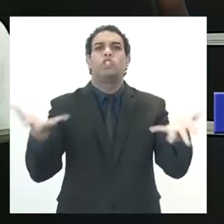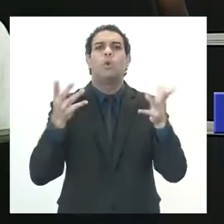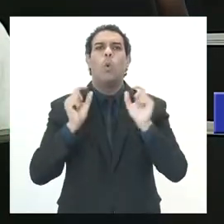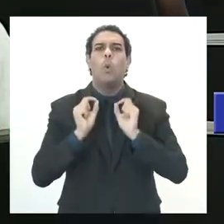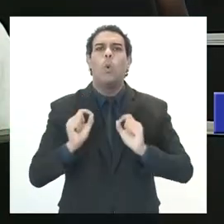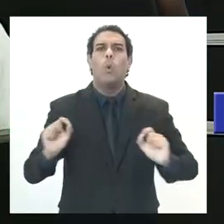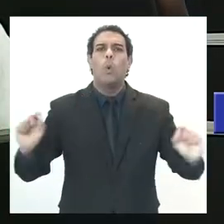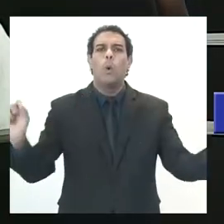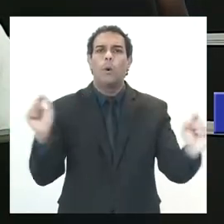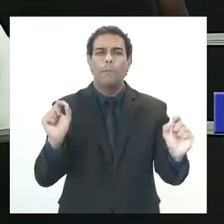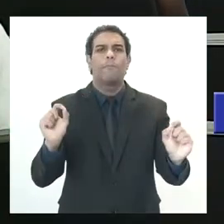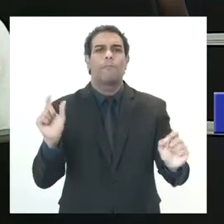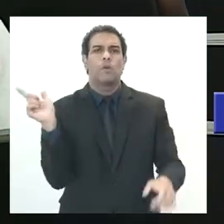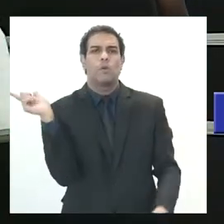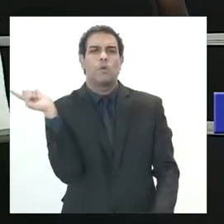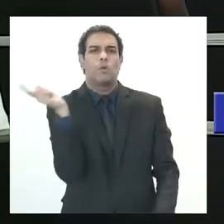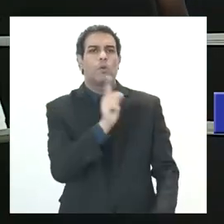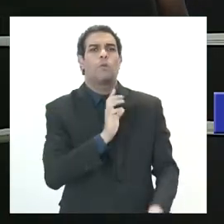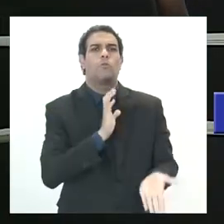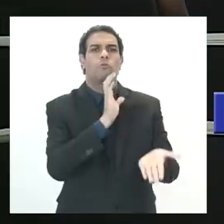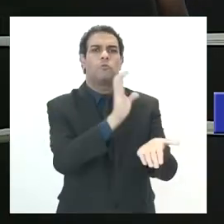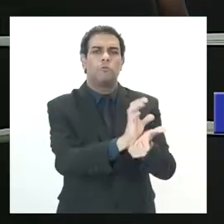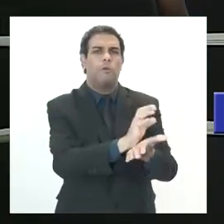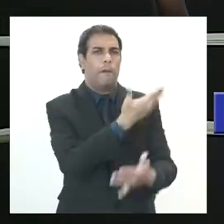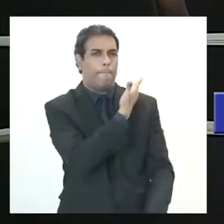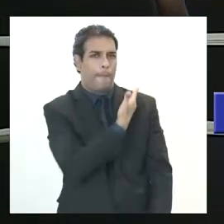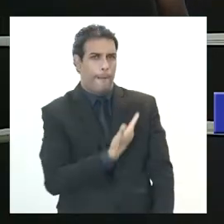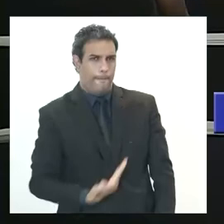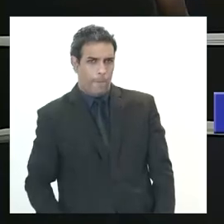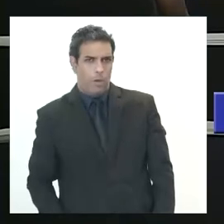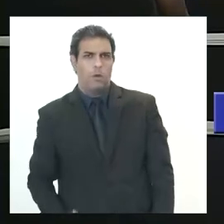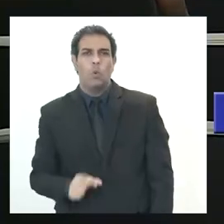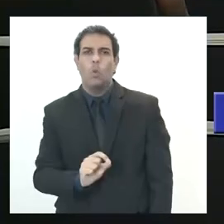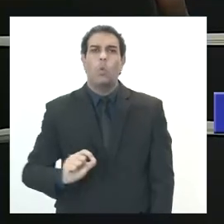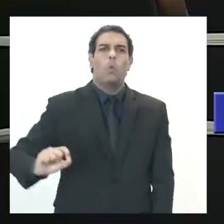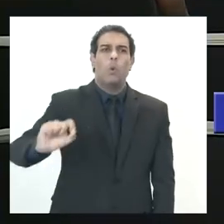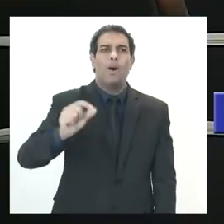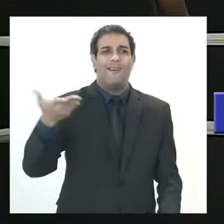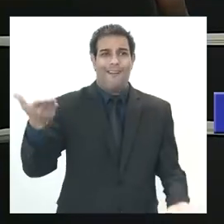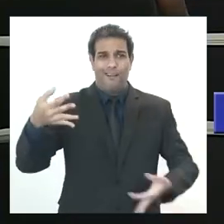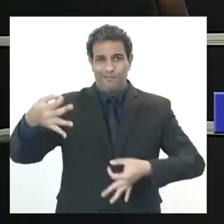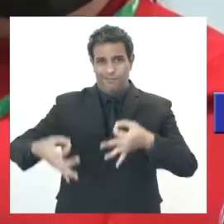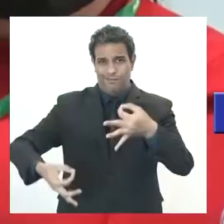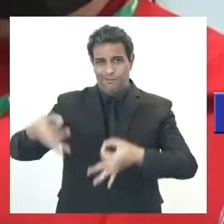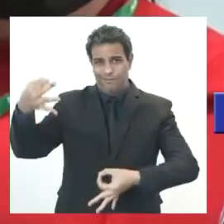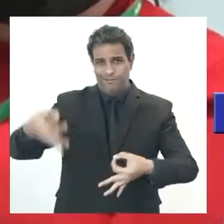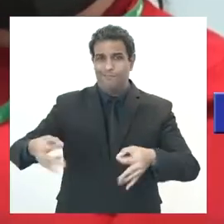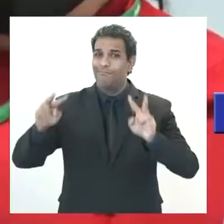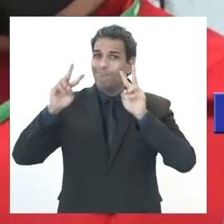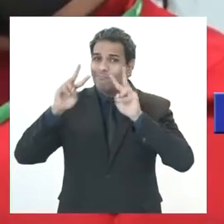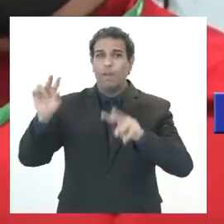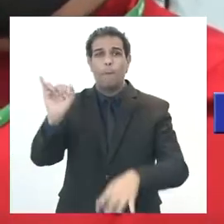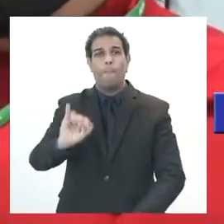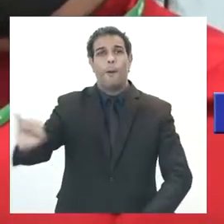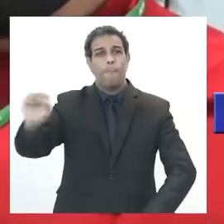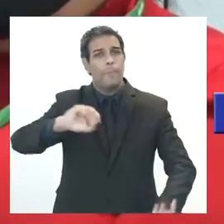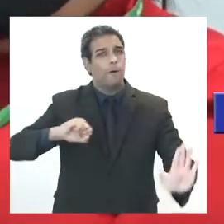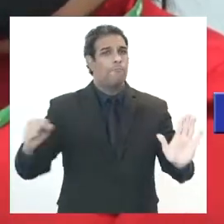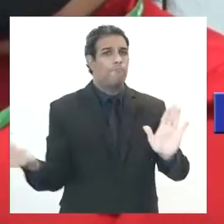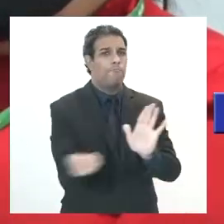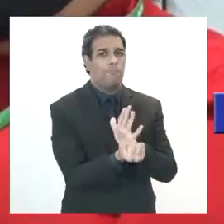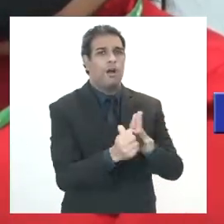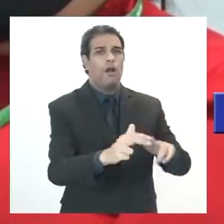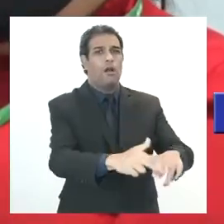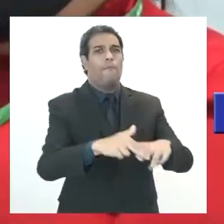queremos que os recursos públicos aplicados devidamente tribunal tem que uma atuação muito importante durante a pandemia